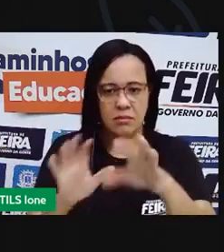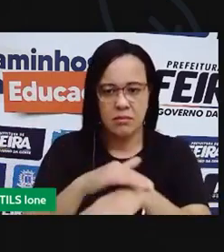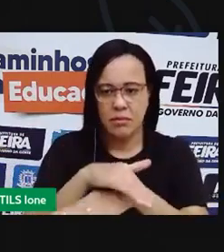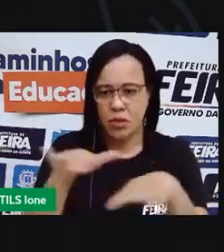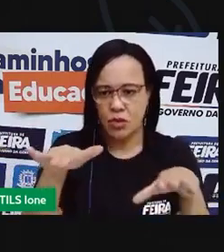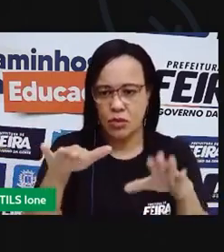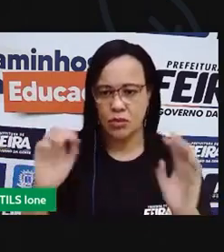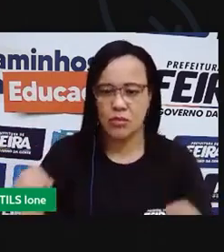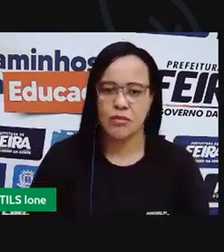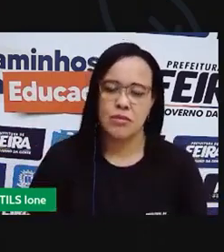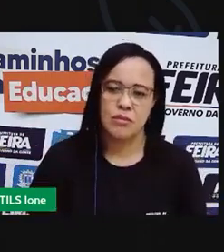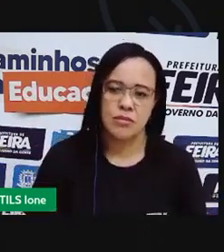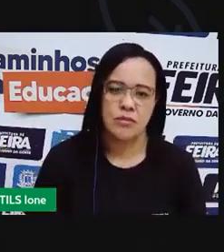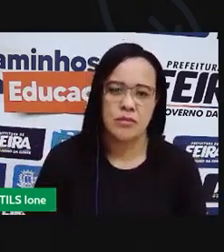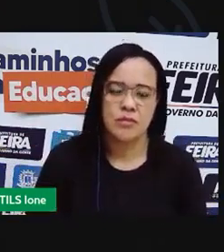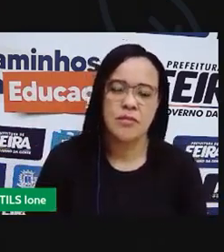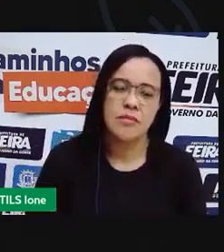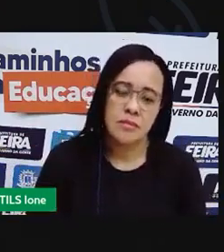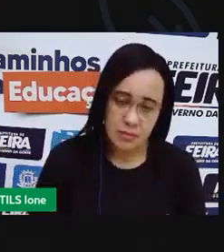ó